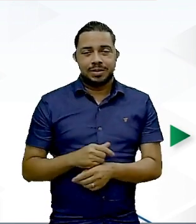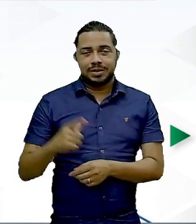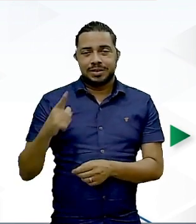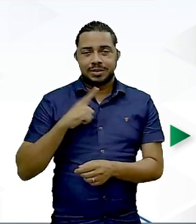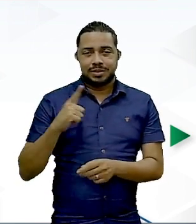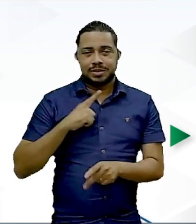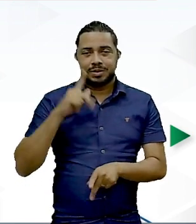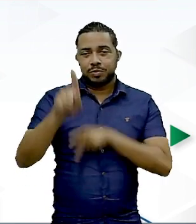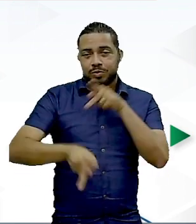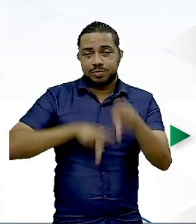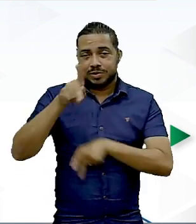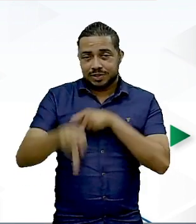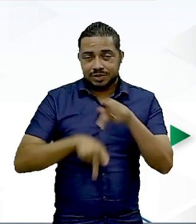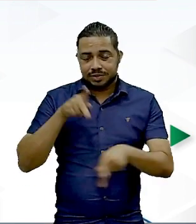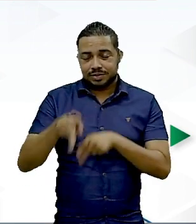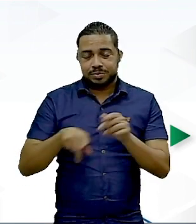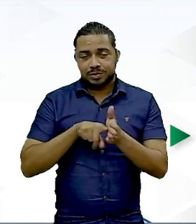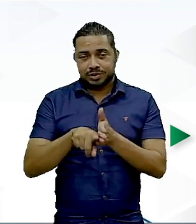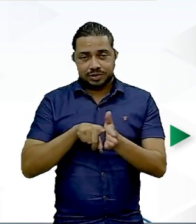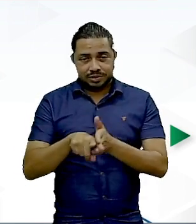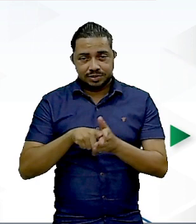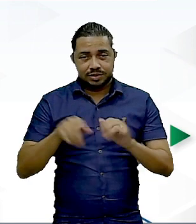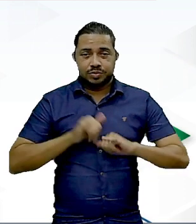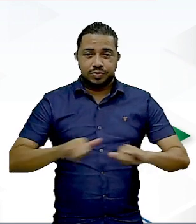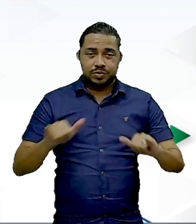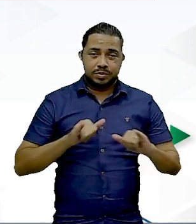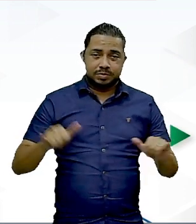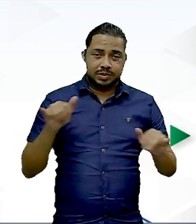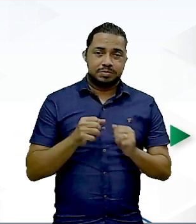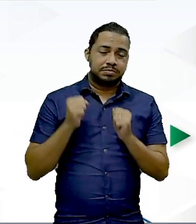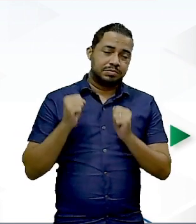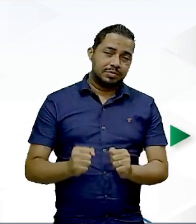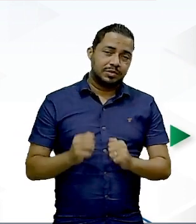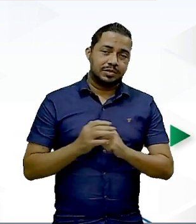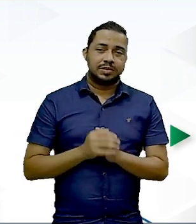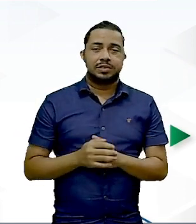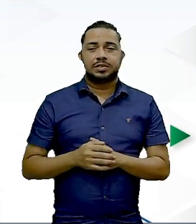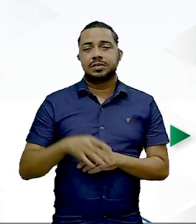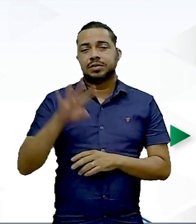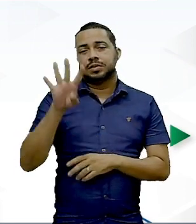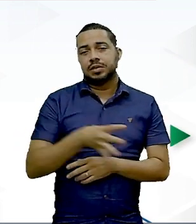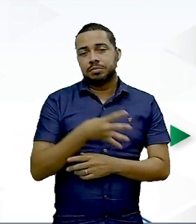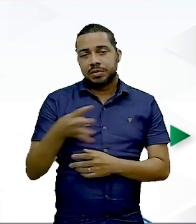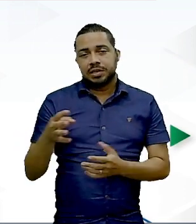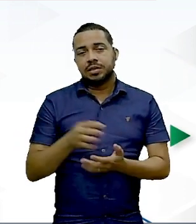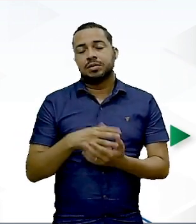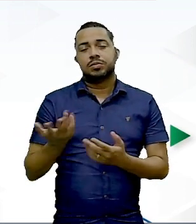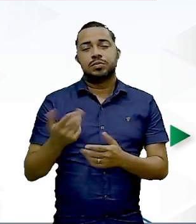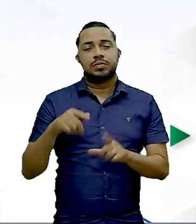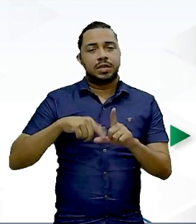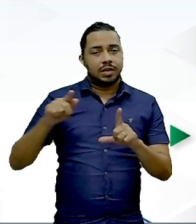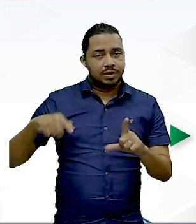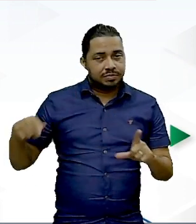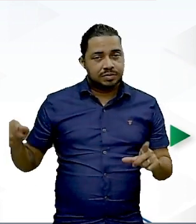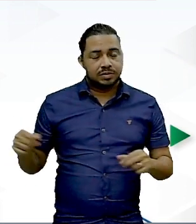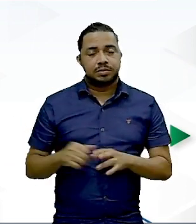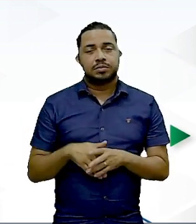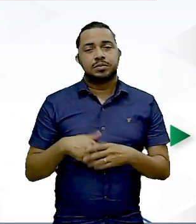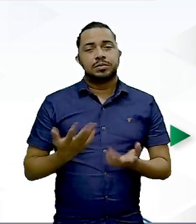fazendo uma coleta de dados por meio de pesquisa de informação. Pode ser uma tabela, pode ser um gráfico, pode ser